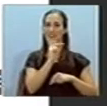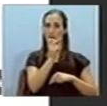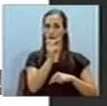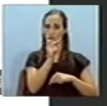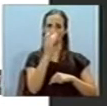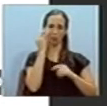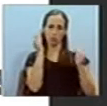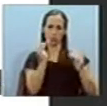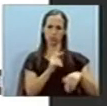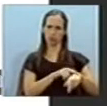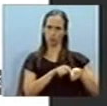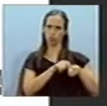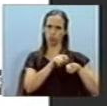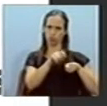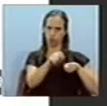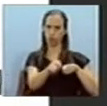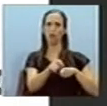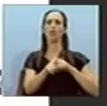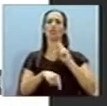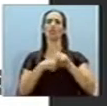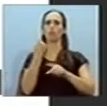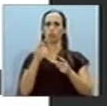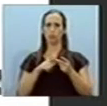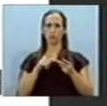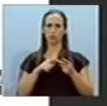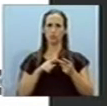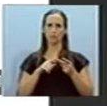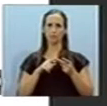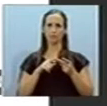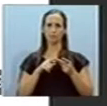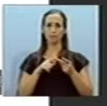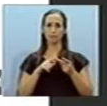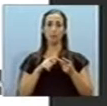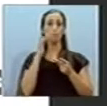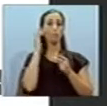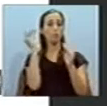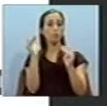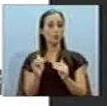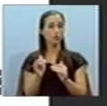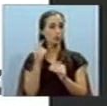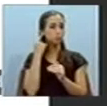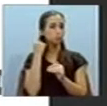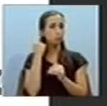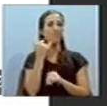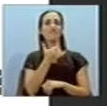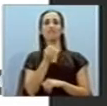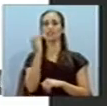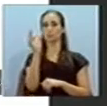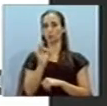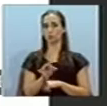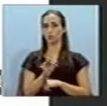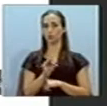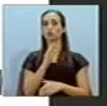tempo muito alargado. Temos depois a primeira diminuição de brilho, que foi a primeira que foi anunciada, que chegou até a cerca de 20% em apenas